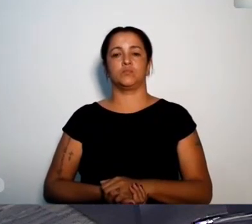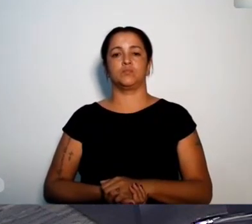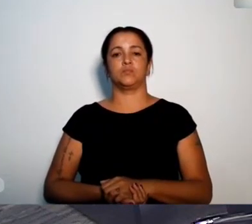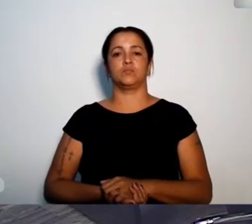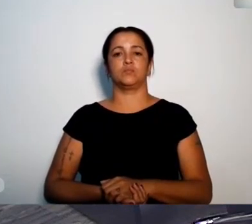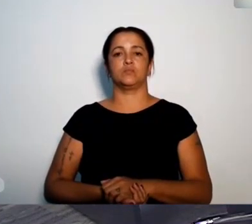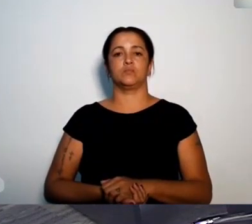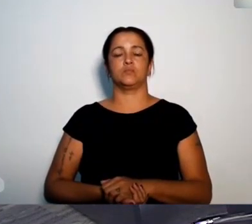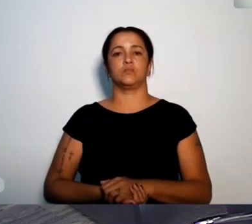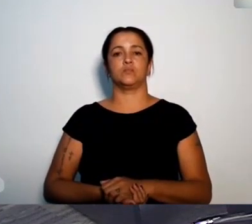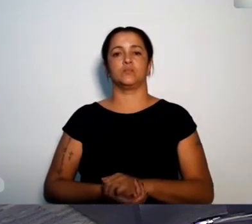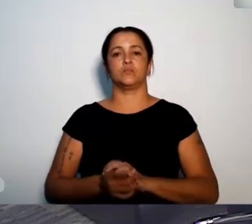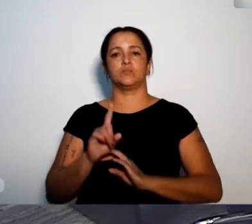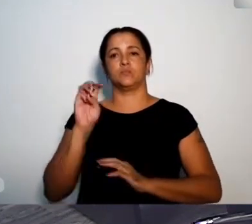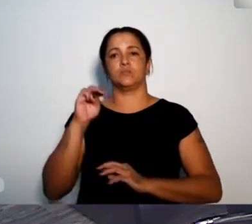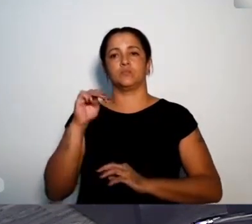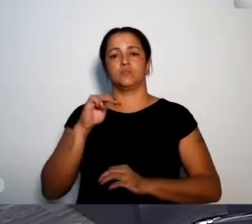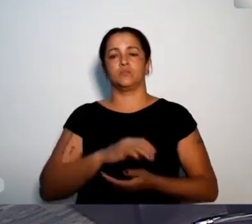por 15 minutos.